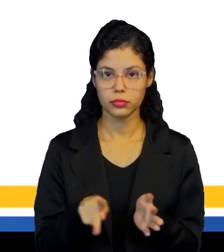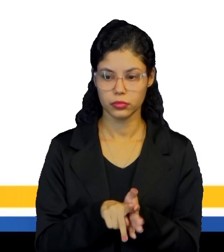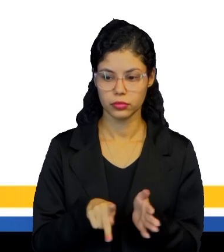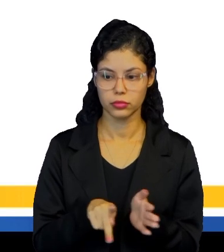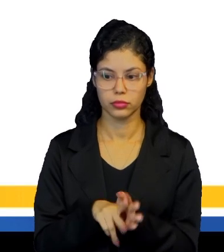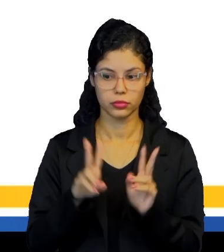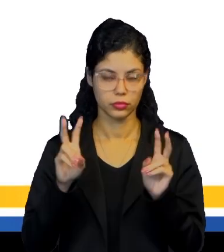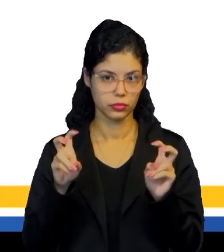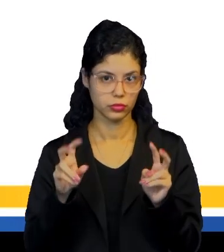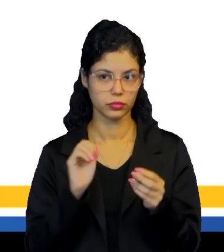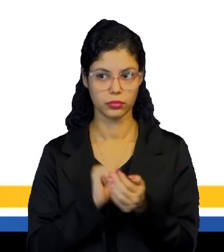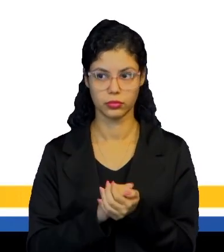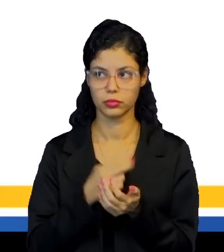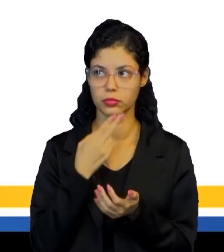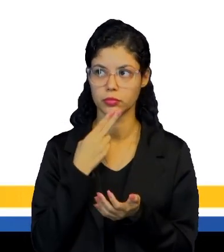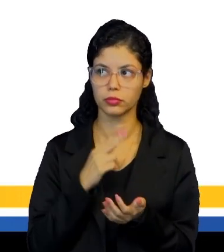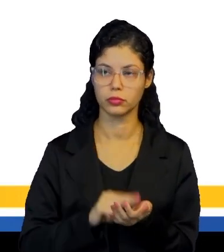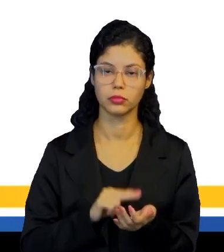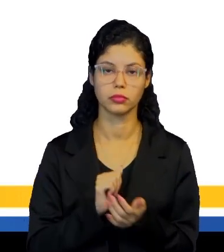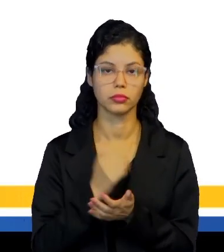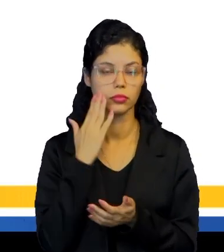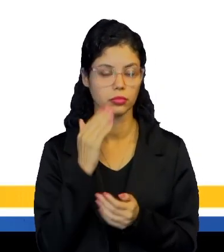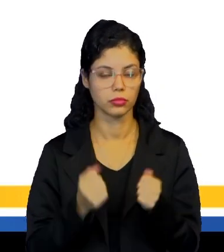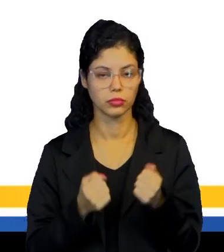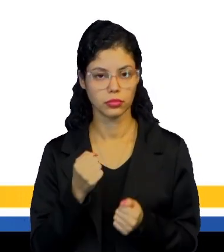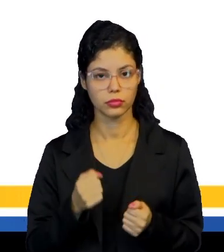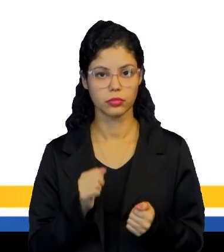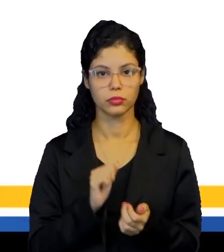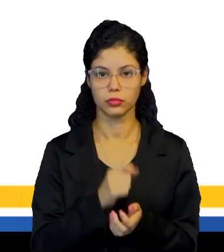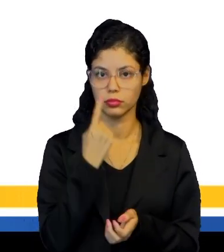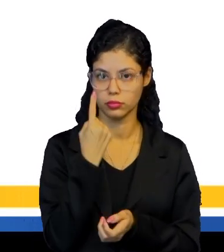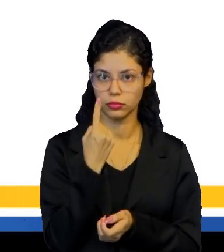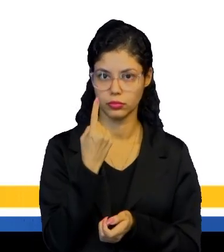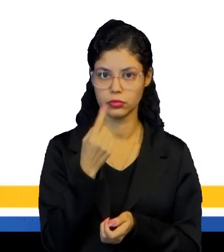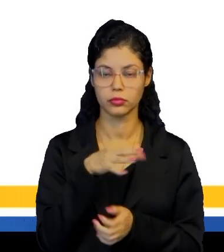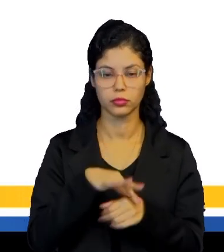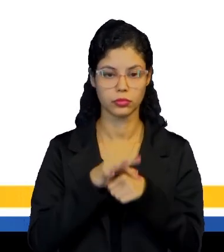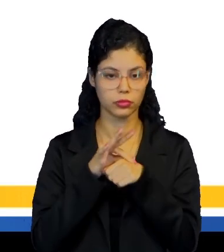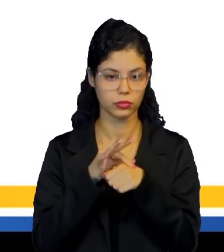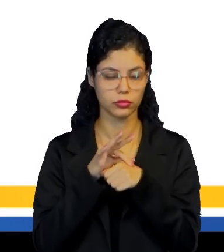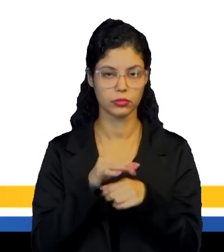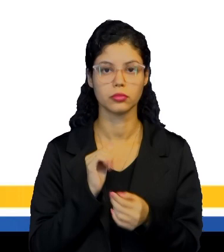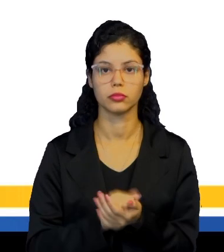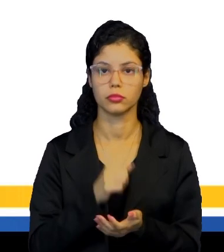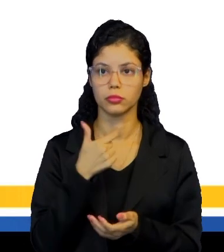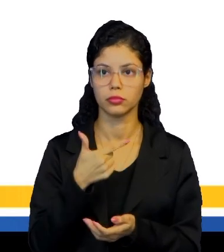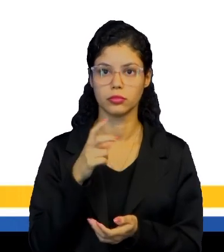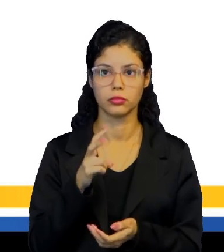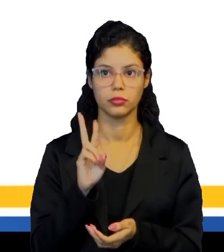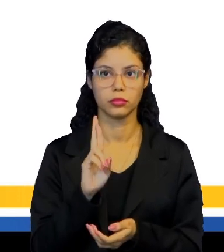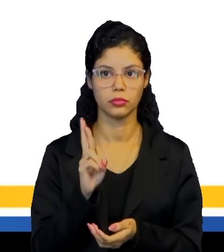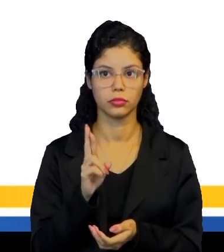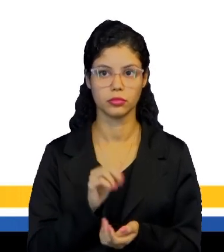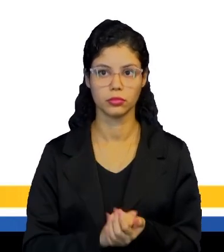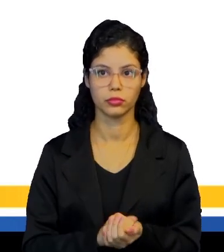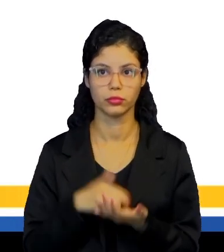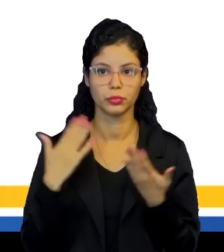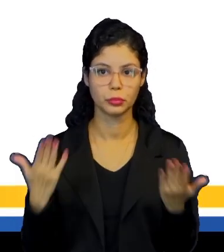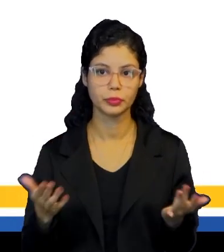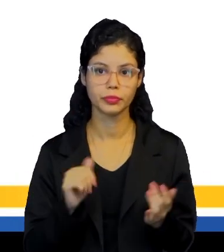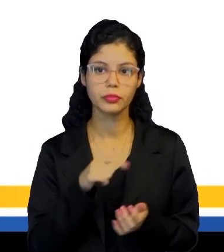de um determinado tipo de carro sabendo que um quilo dessa carne Custa 25 reais